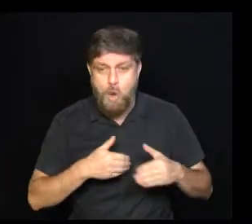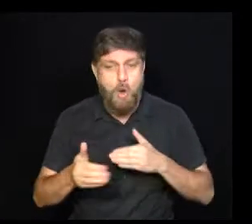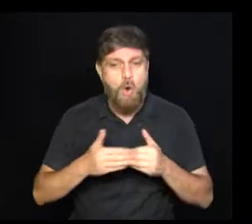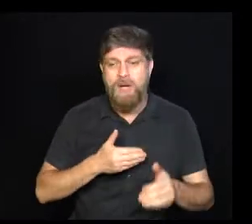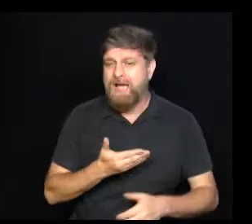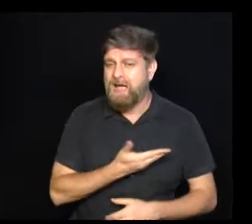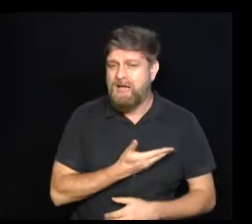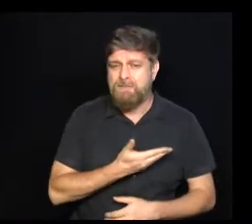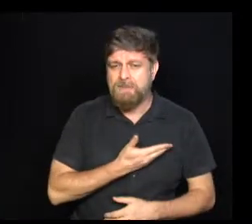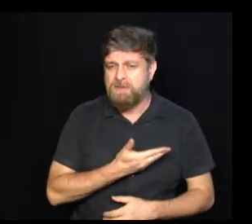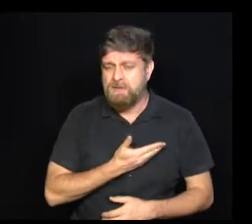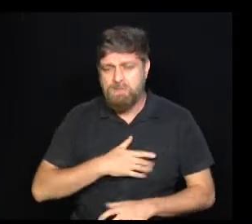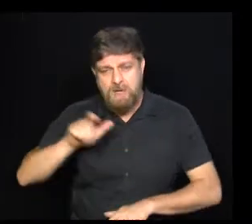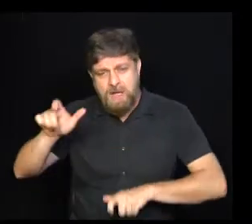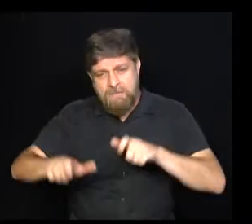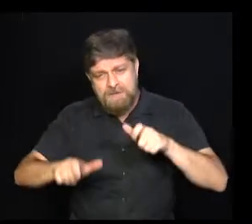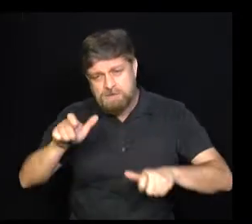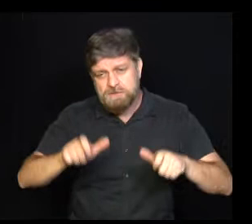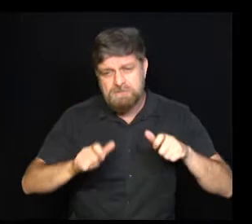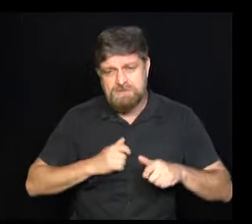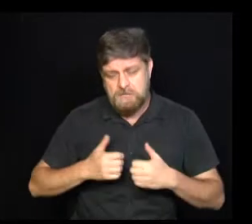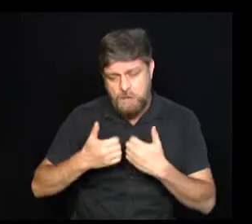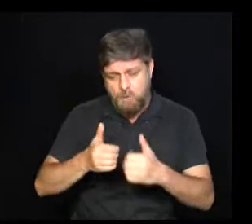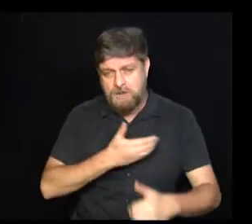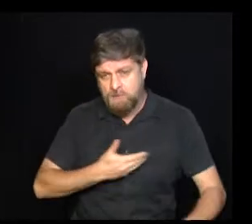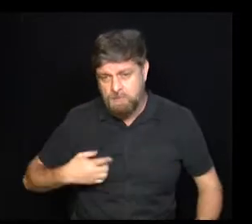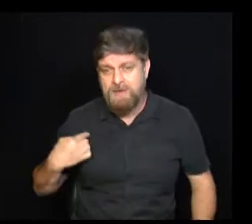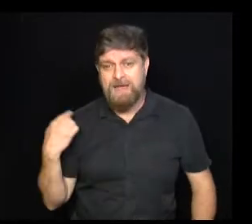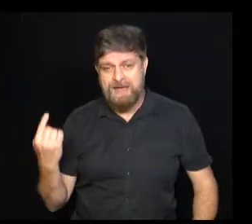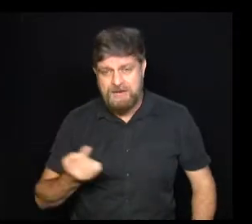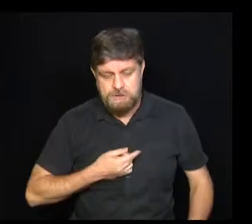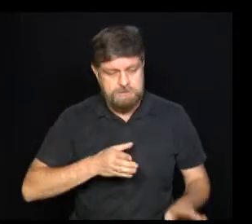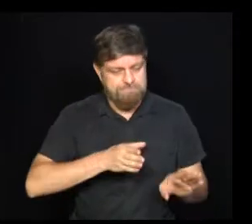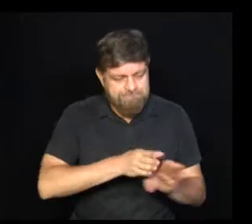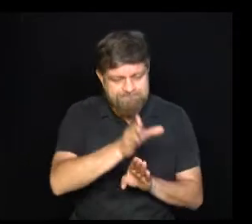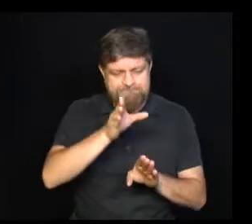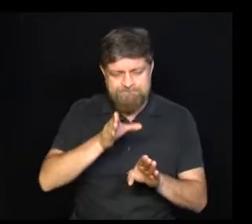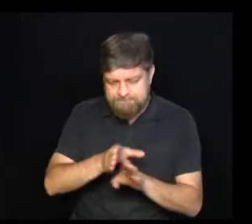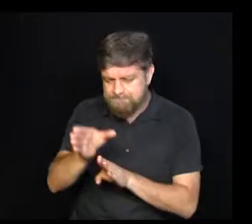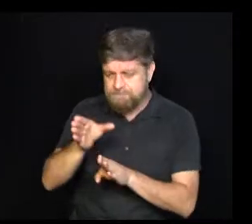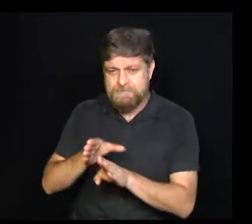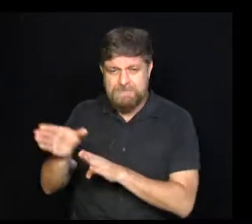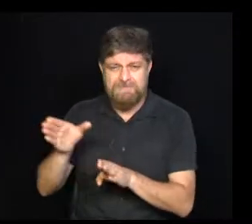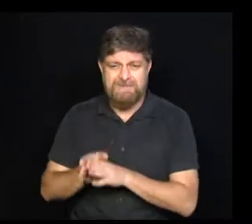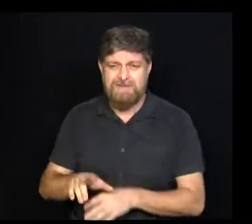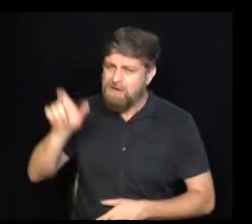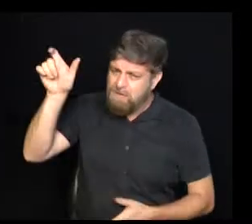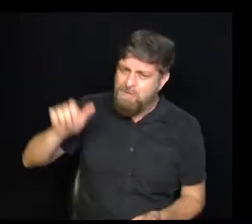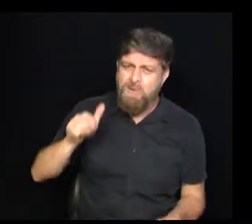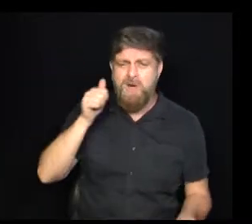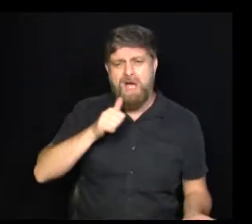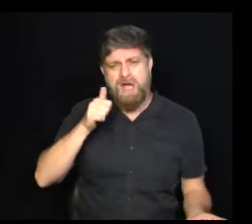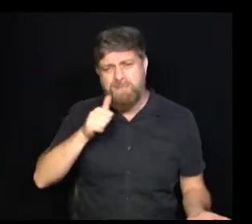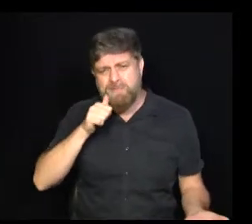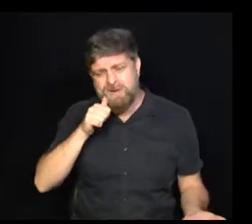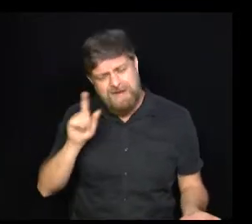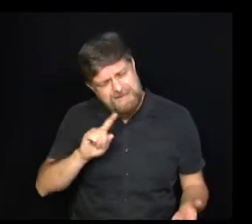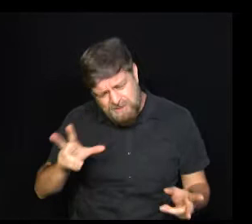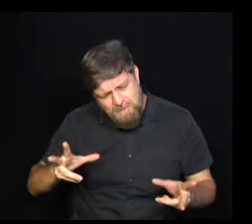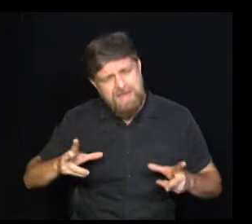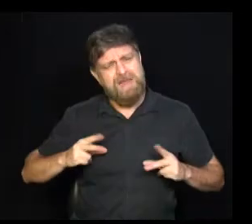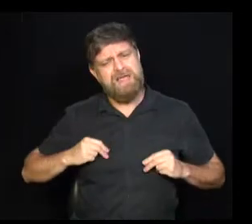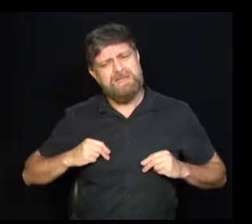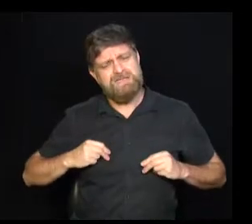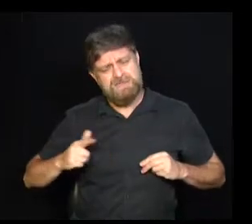qualquer um que esteja aí próximo a gente, fazer essa orientação, porque ninguém merece, nenhuma mulher merece passar por